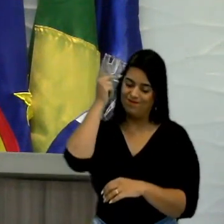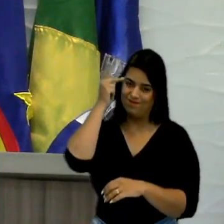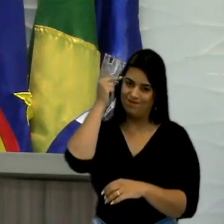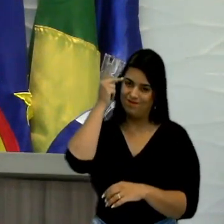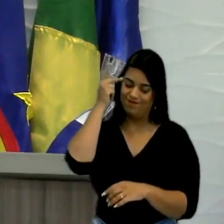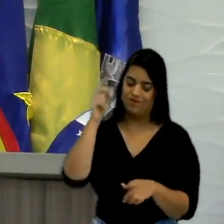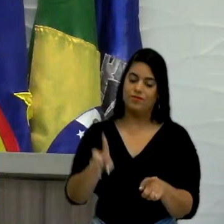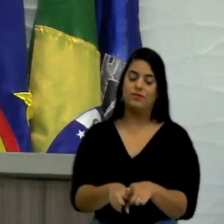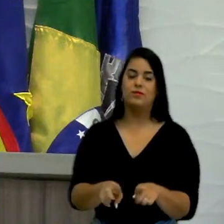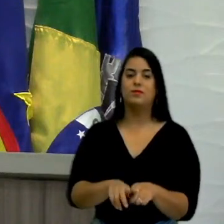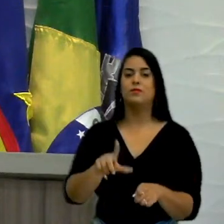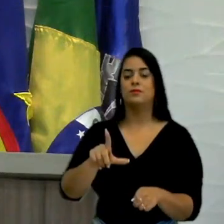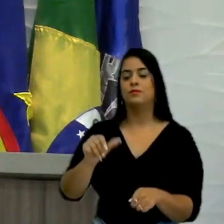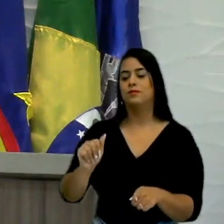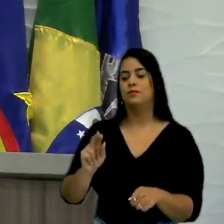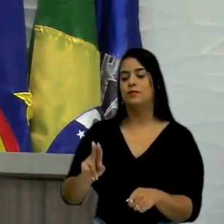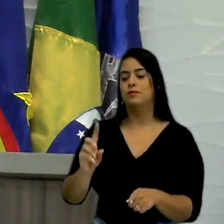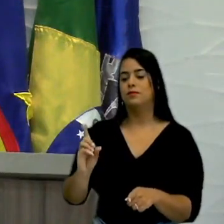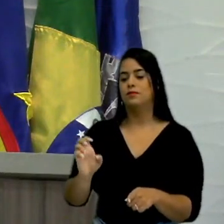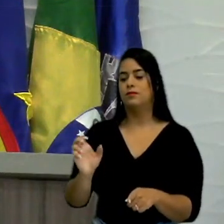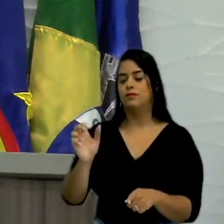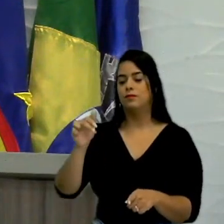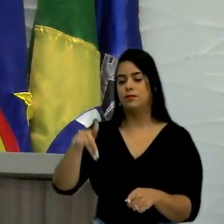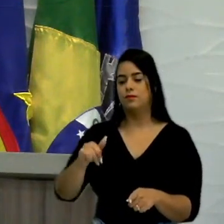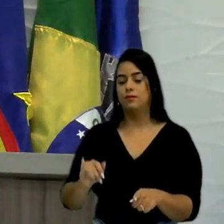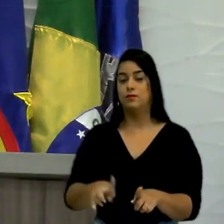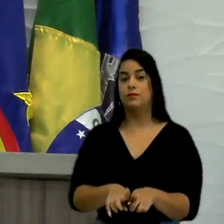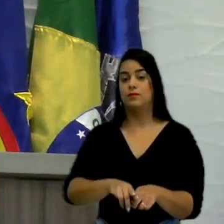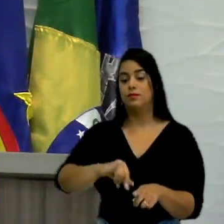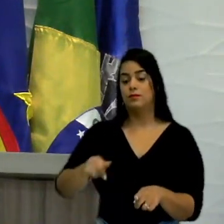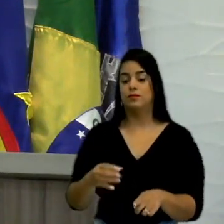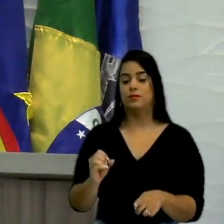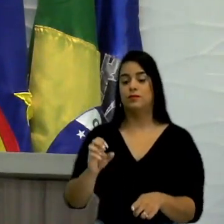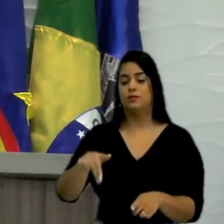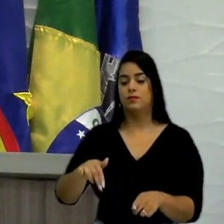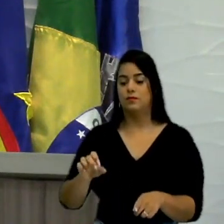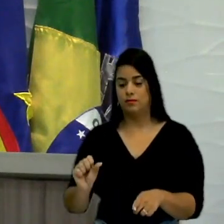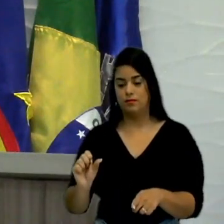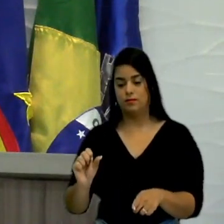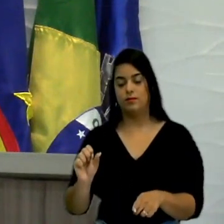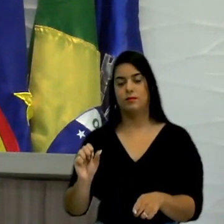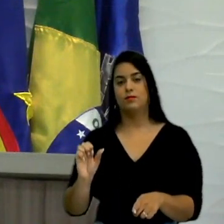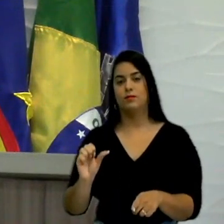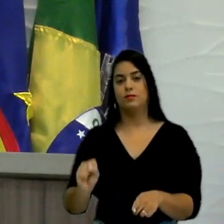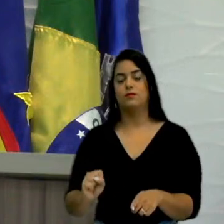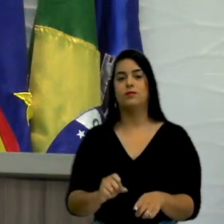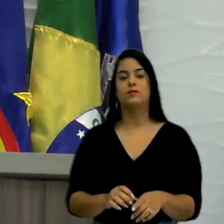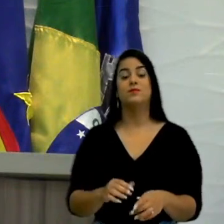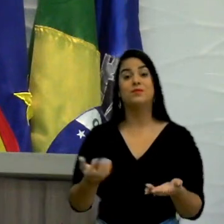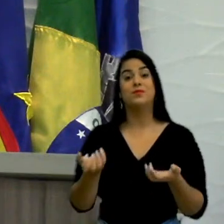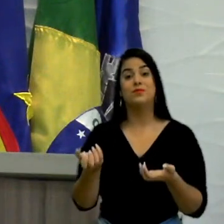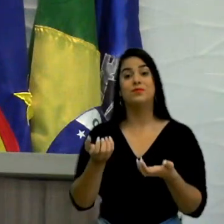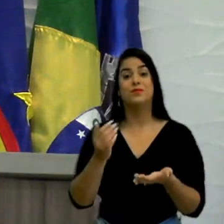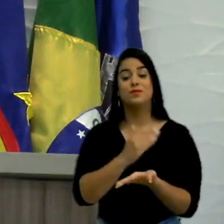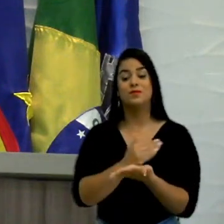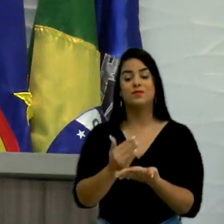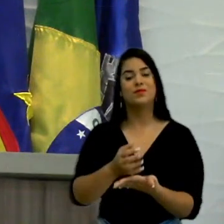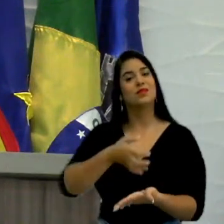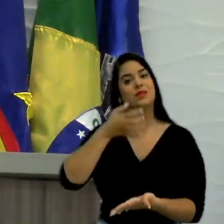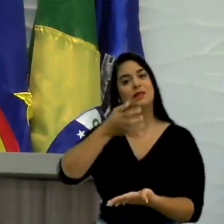Laudeni Holanda, da Batalha, e Jones Barros. Quero iniciar aqui a minha